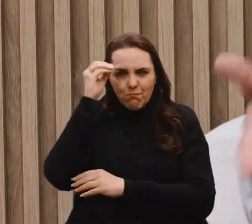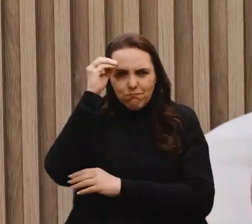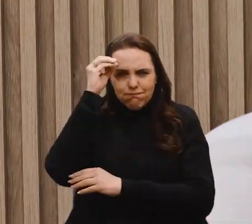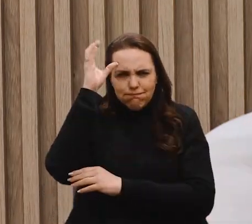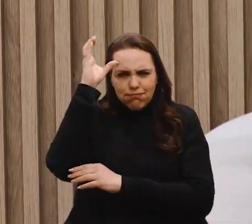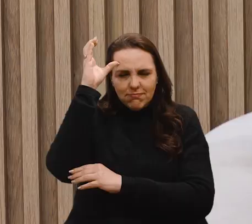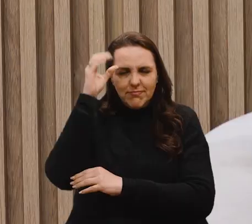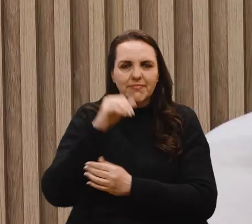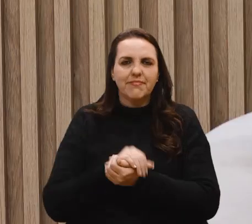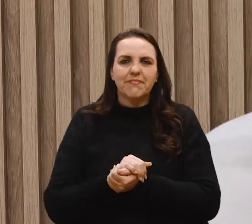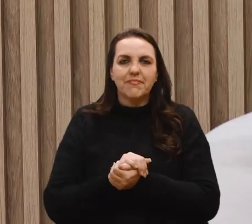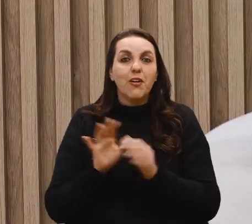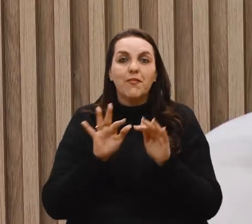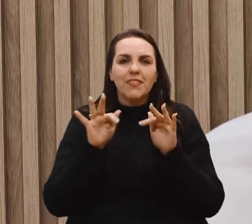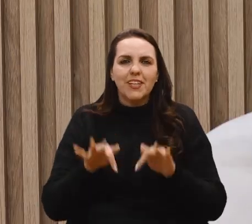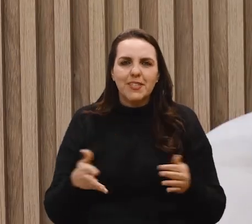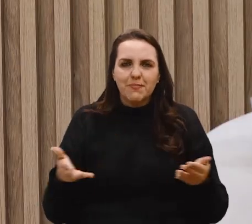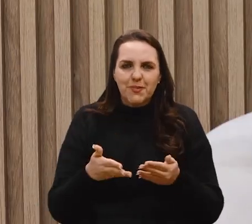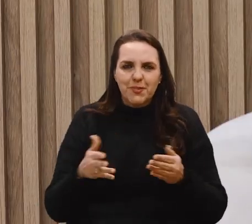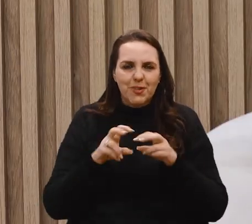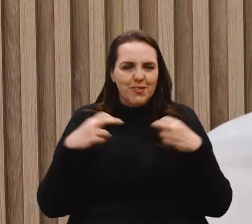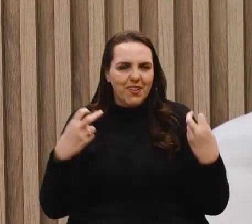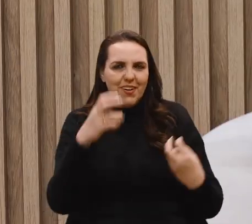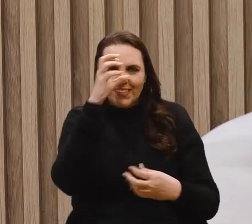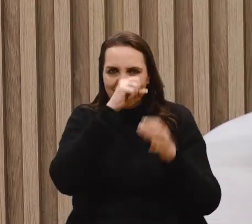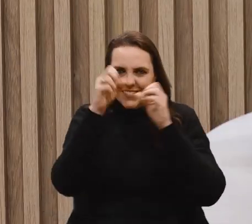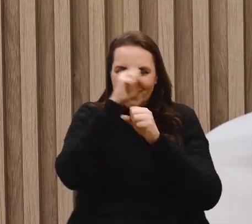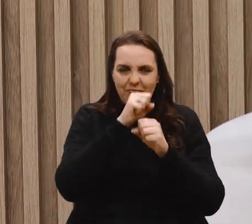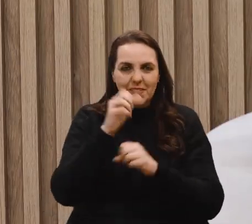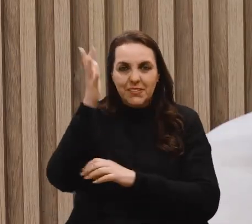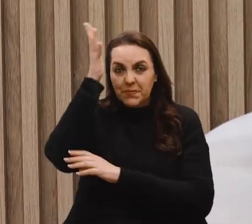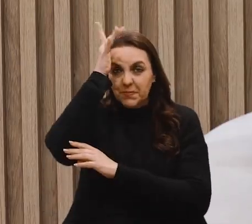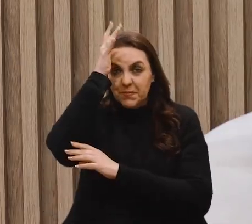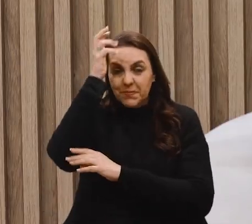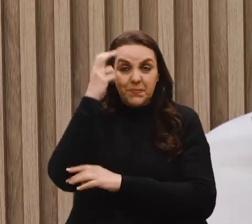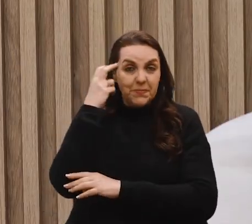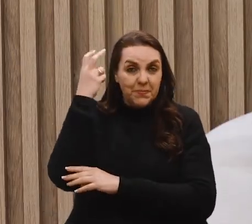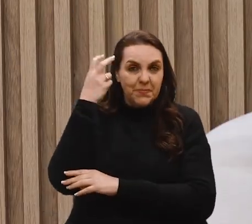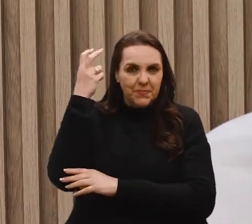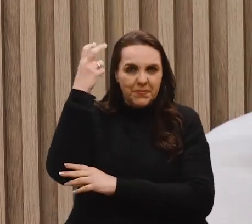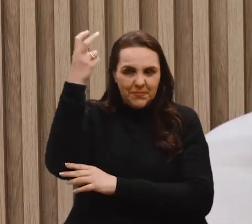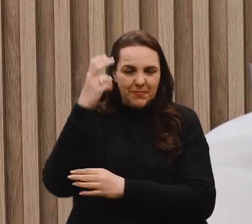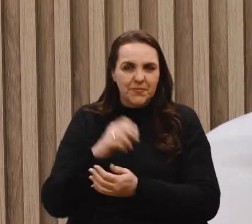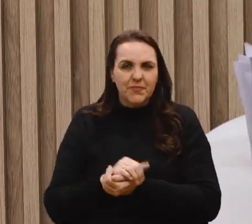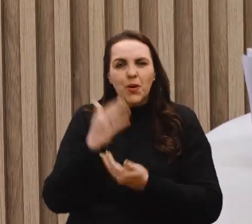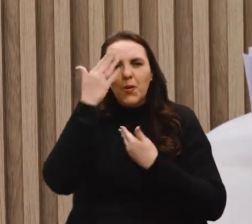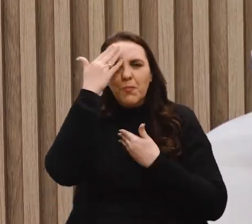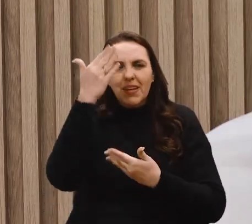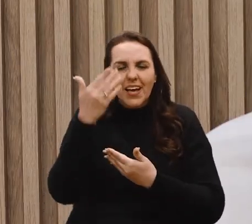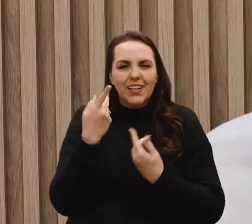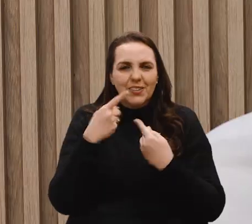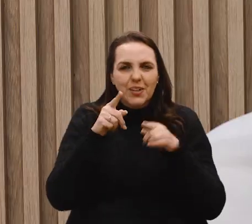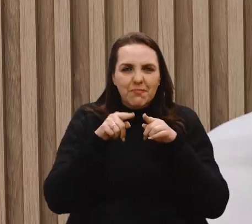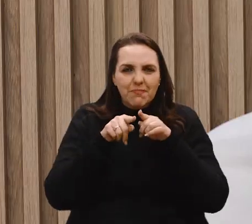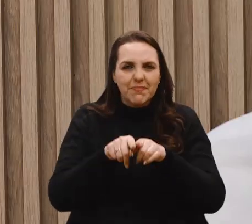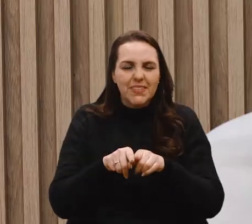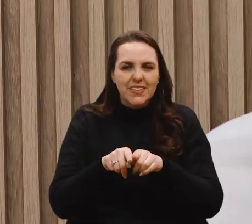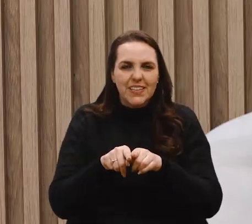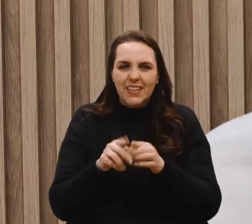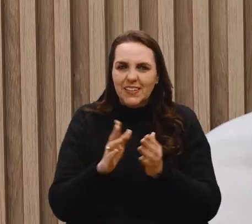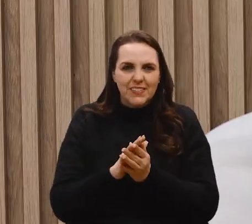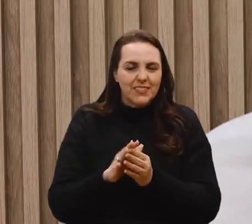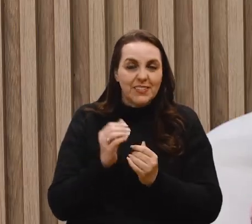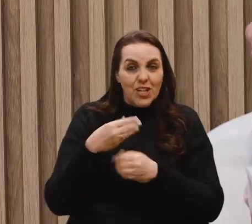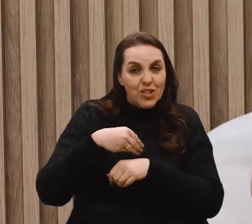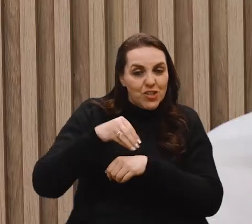conhecimento. E aqui a gente encerra hoje a Roda de Saberes sobre altas habilidades e superdotação. Obrigada por sua companhia. Vai, dê